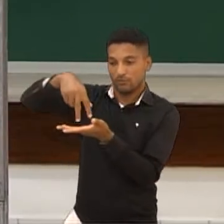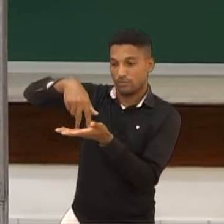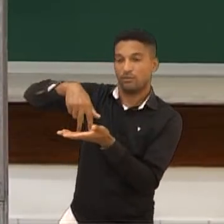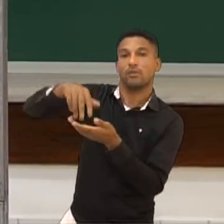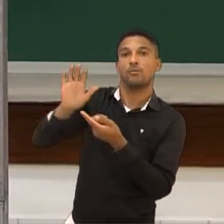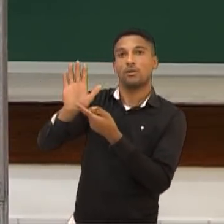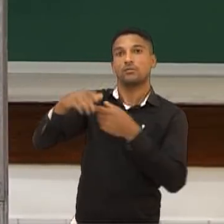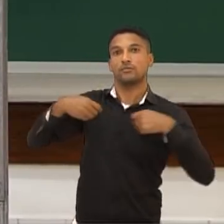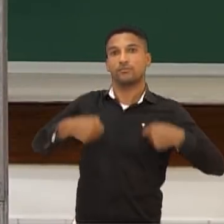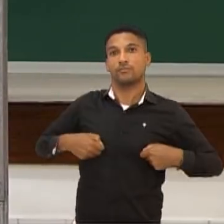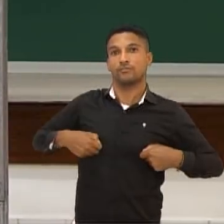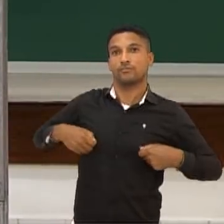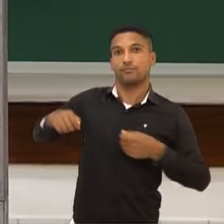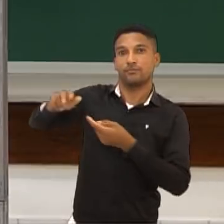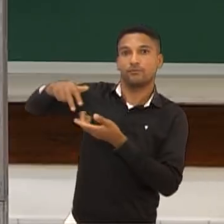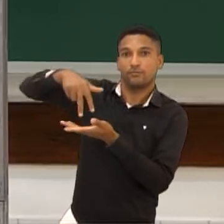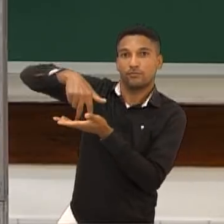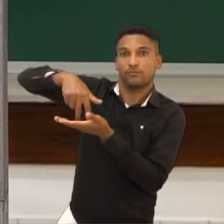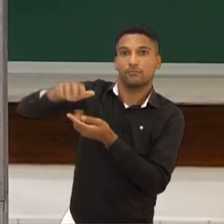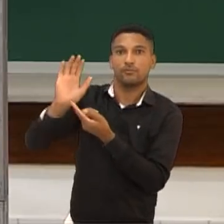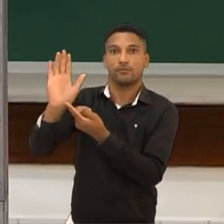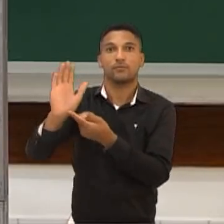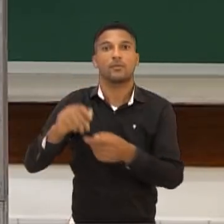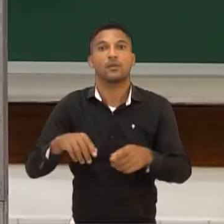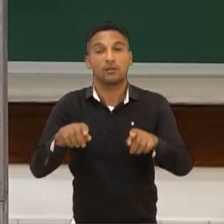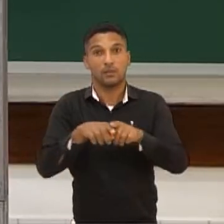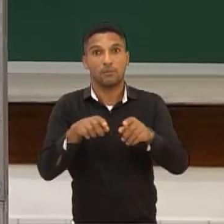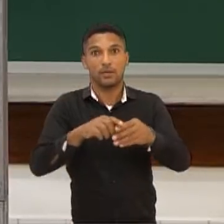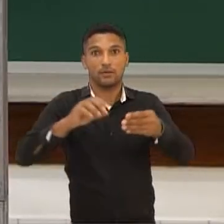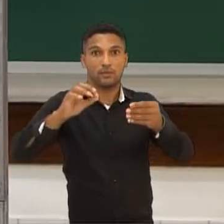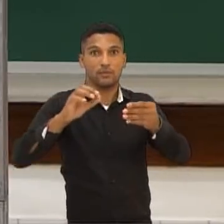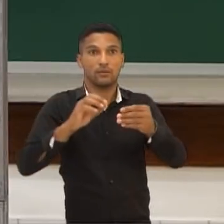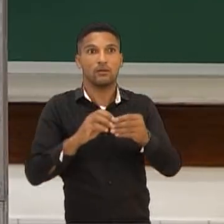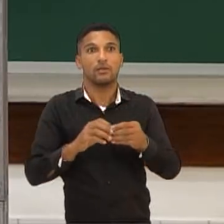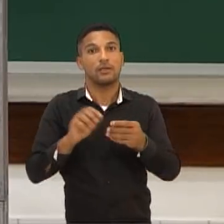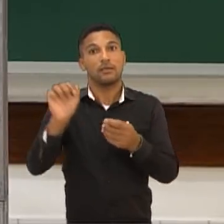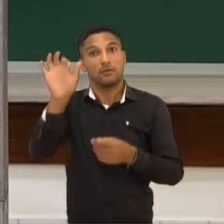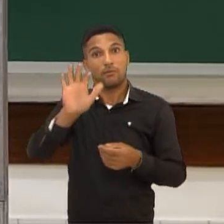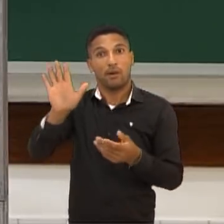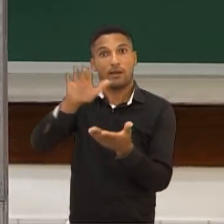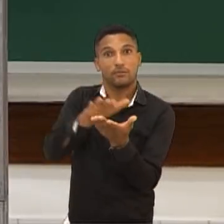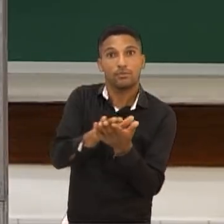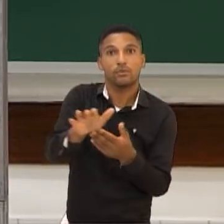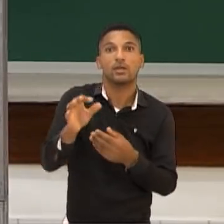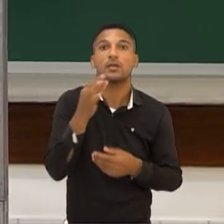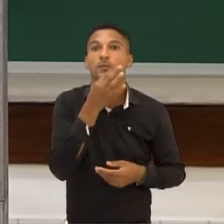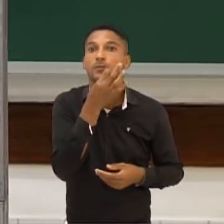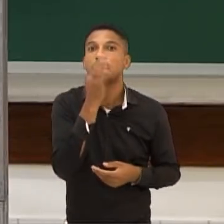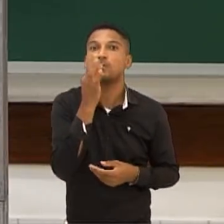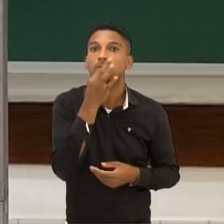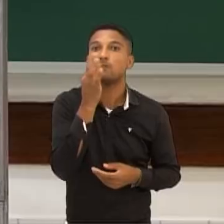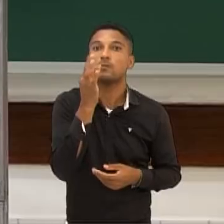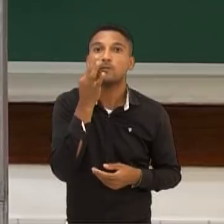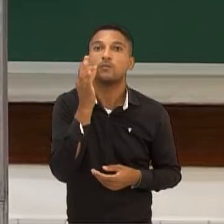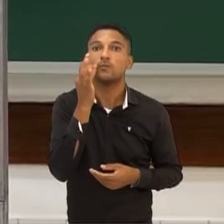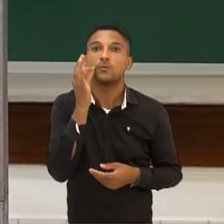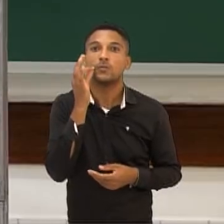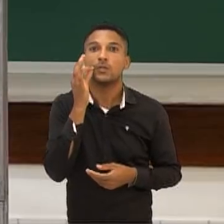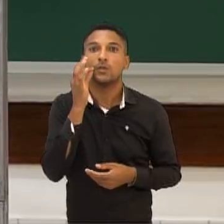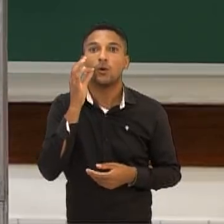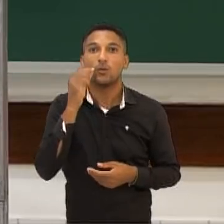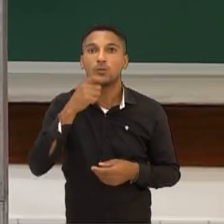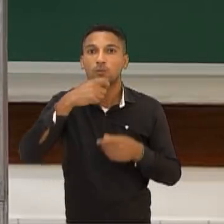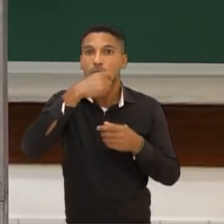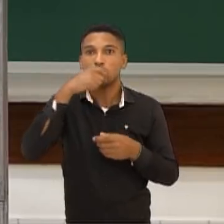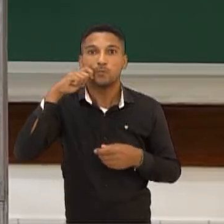então, através dessas imagens que ela costurou bordados na boca para mostrar a questão da opressão, né, da figura feminina, a